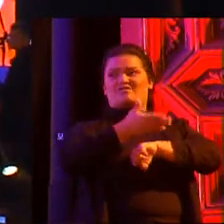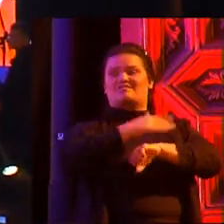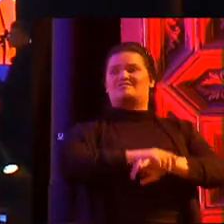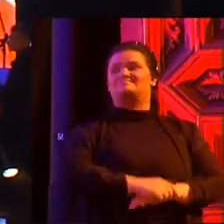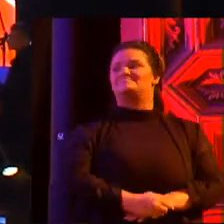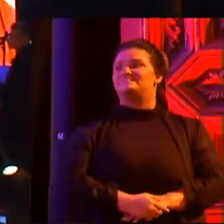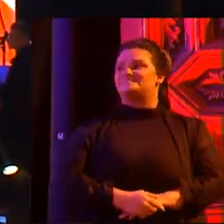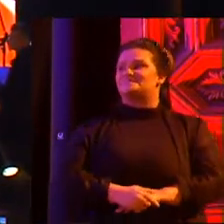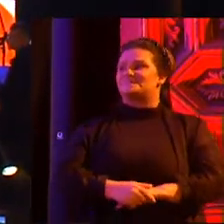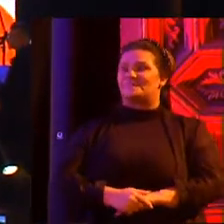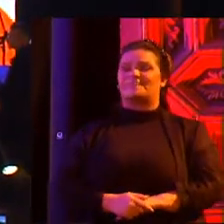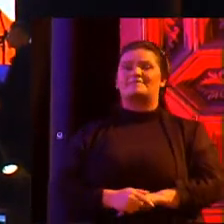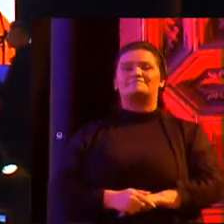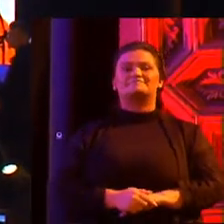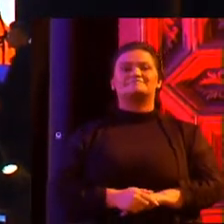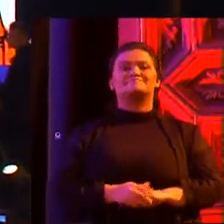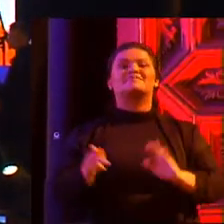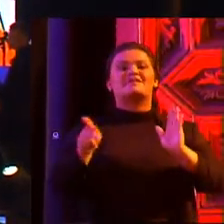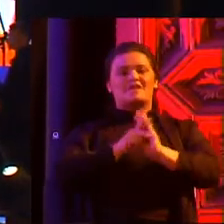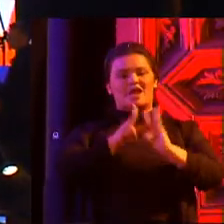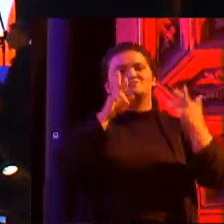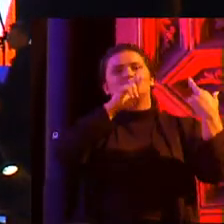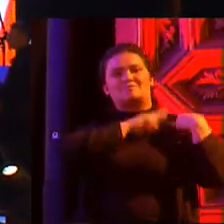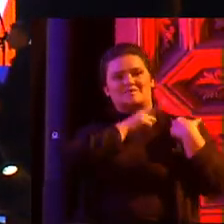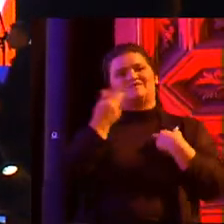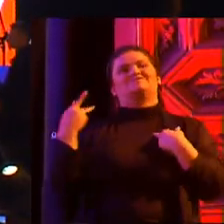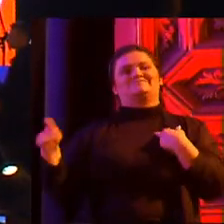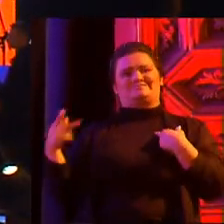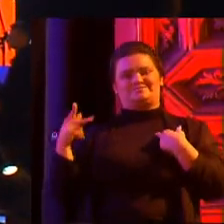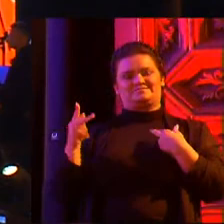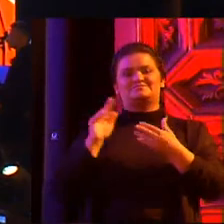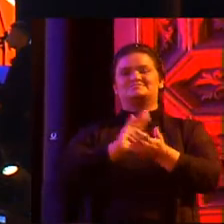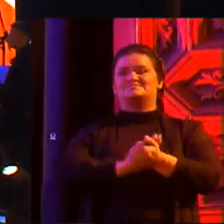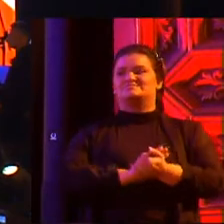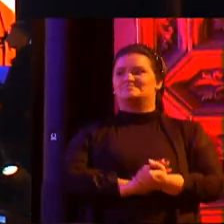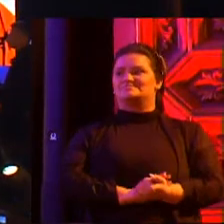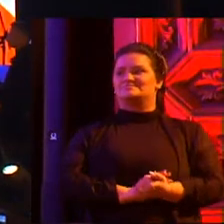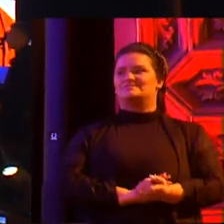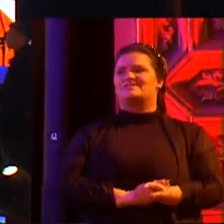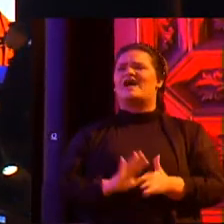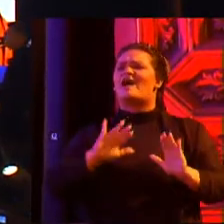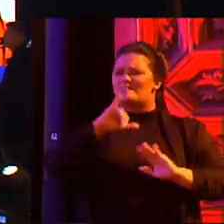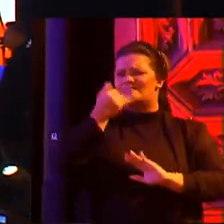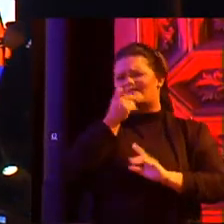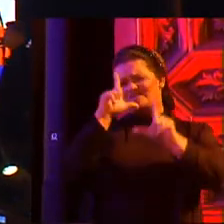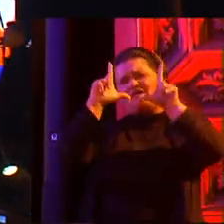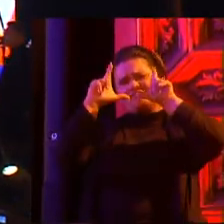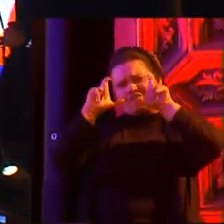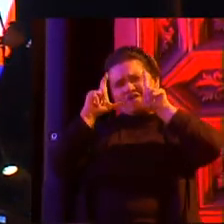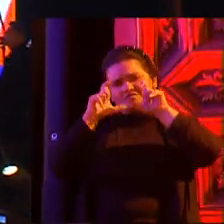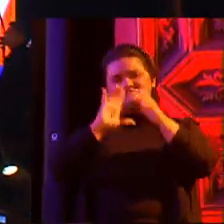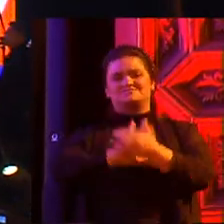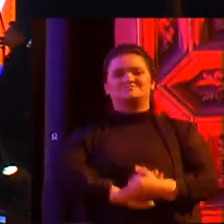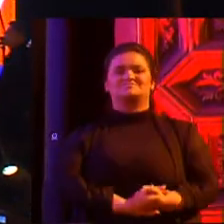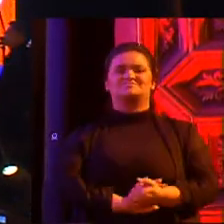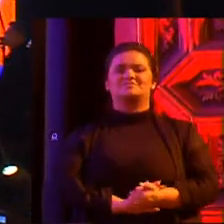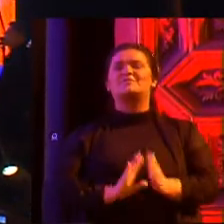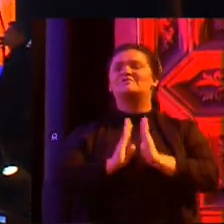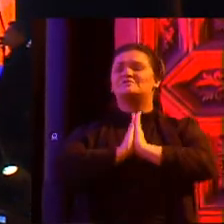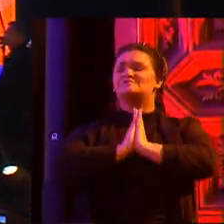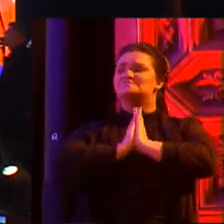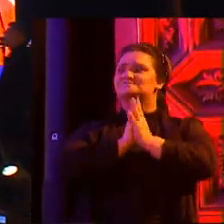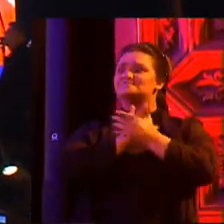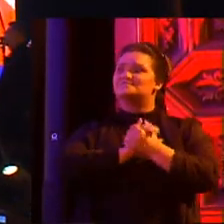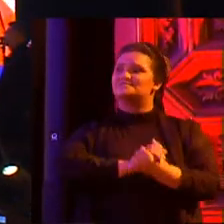sob a regência de Maria Antônia Jiménez. Vamos aproveitar Vamos fazer essa foto, por favor.